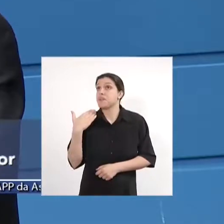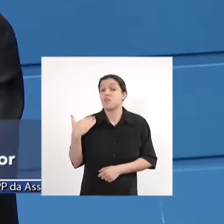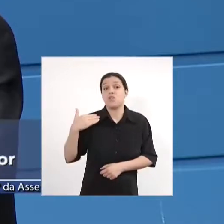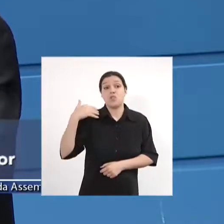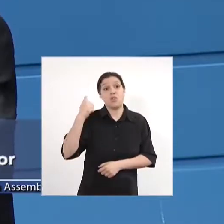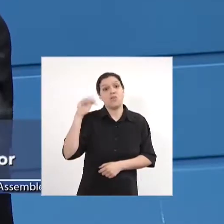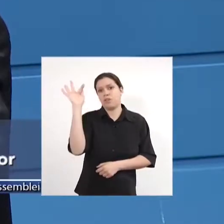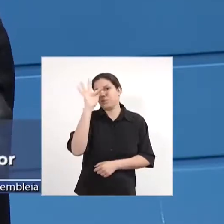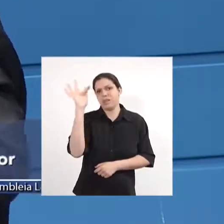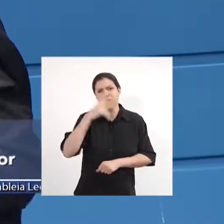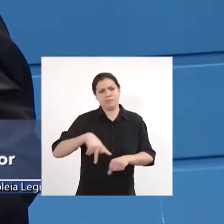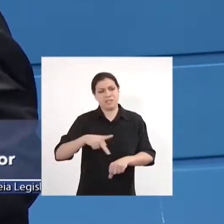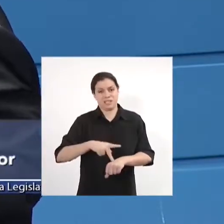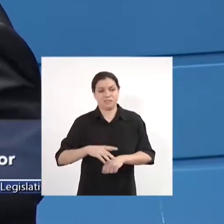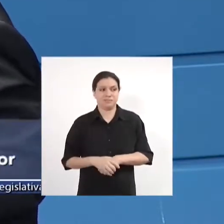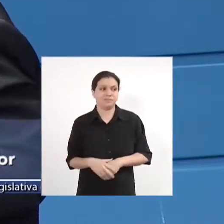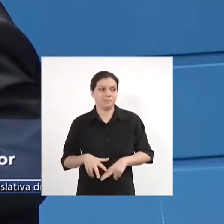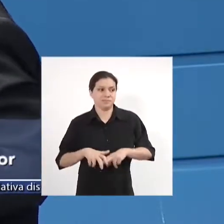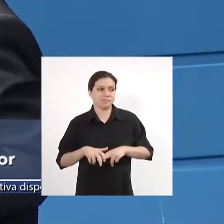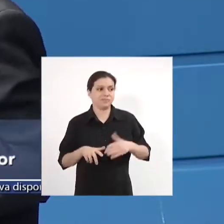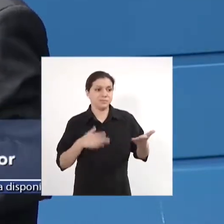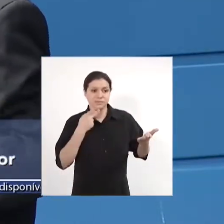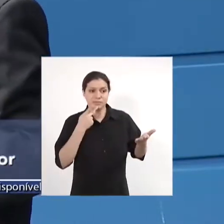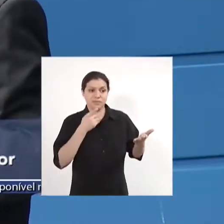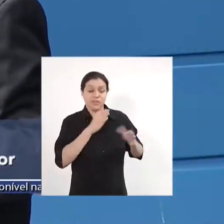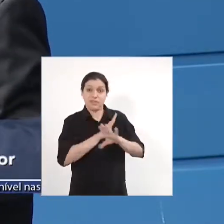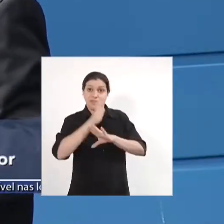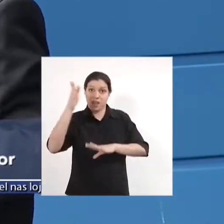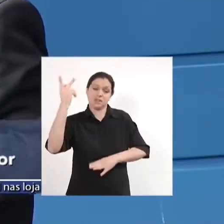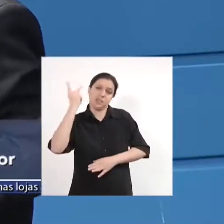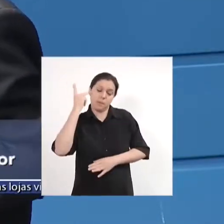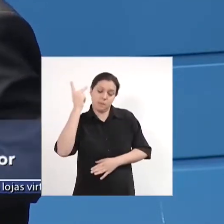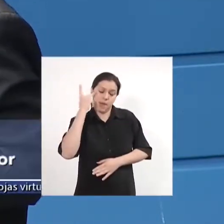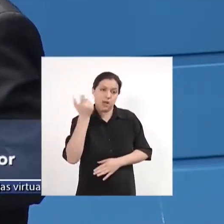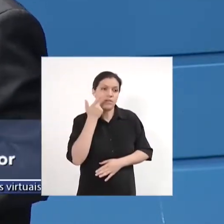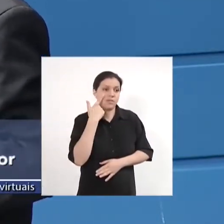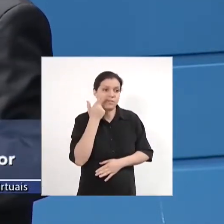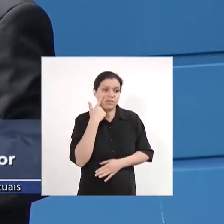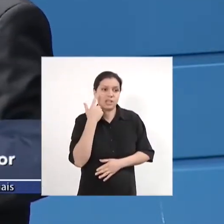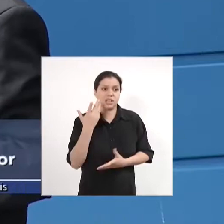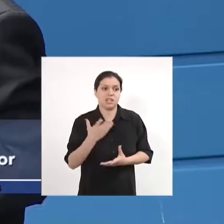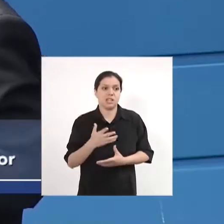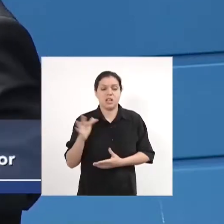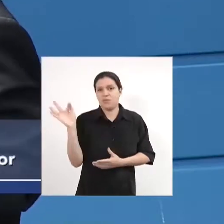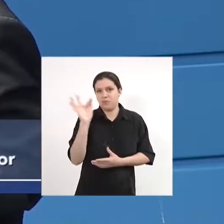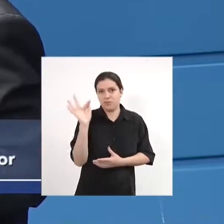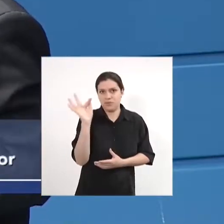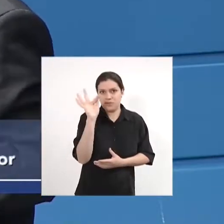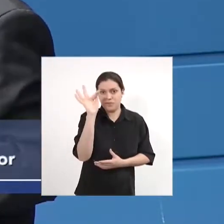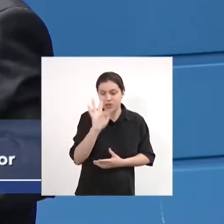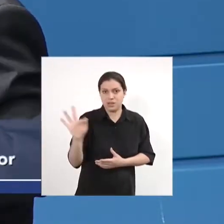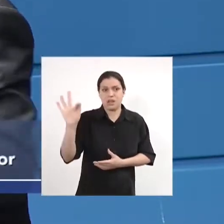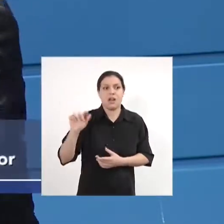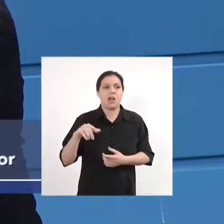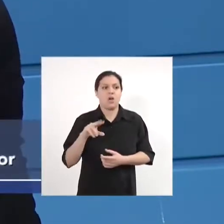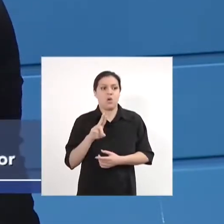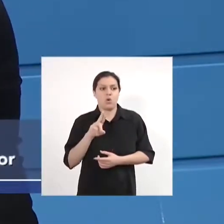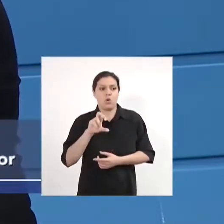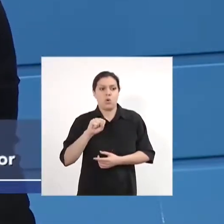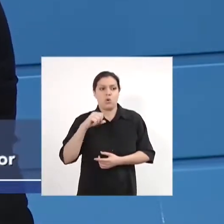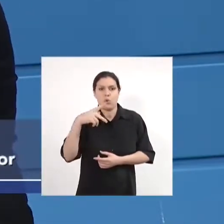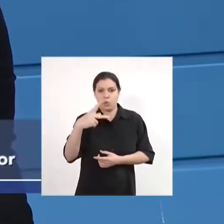país. Então, quando Vossa Excelência vai em São Paulo e vê as universidades federais, a USP, a PUC, vai